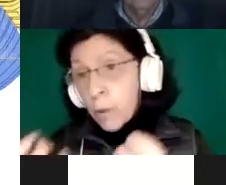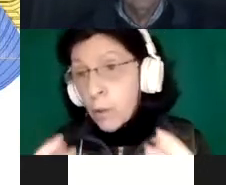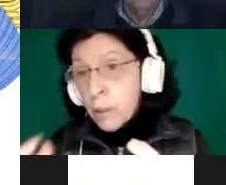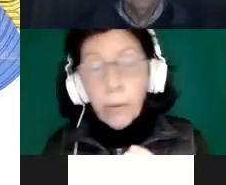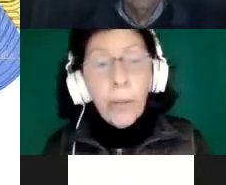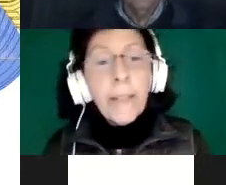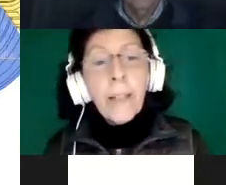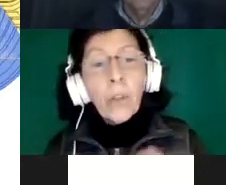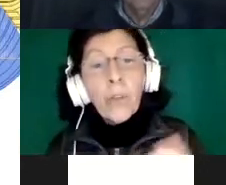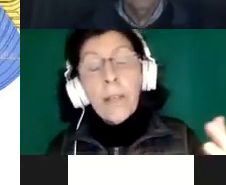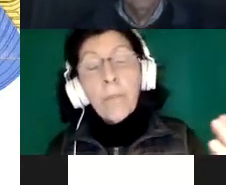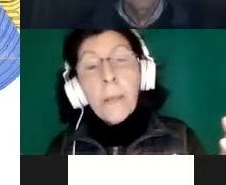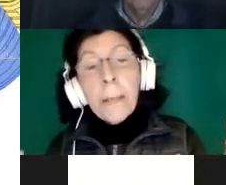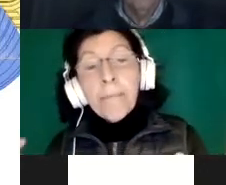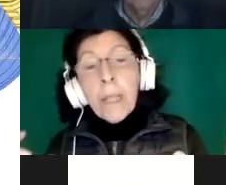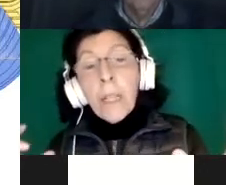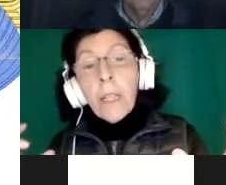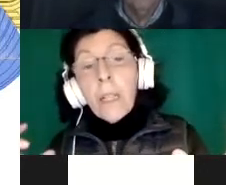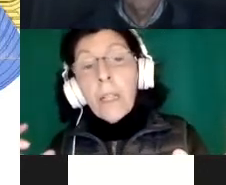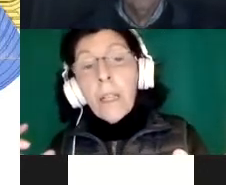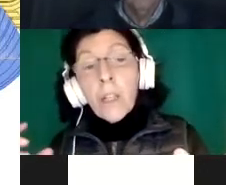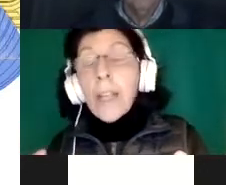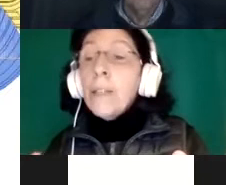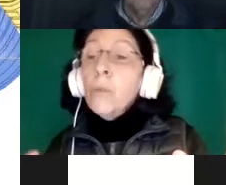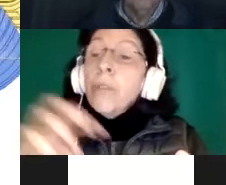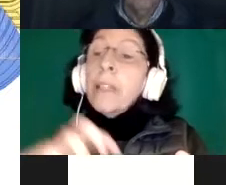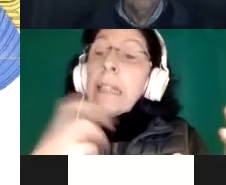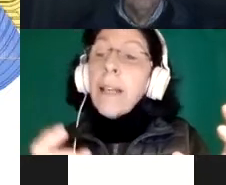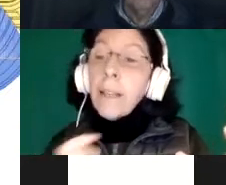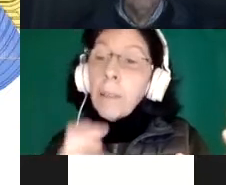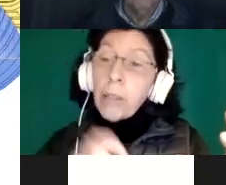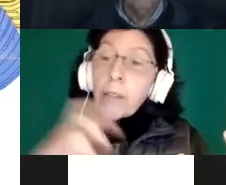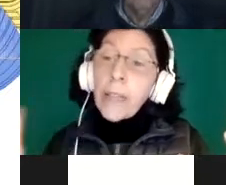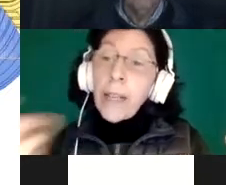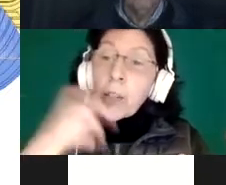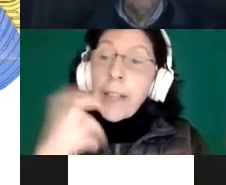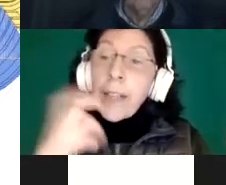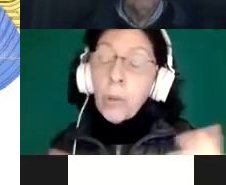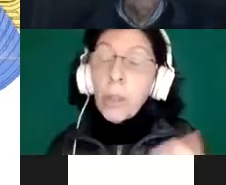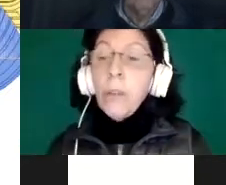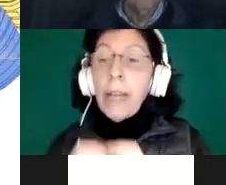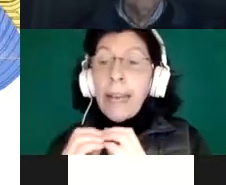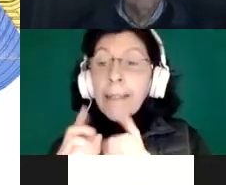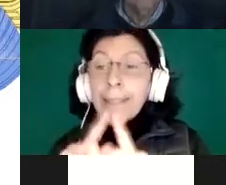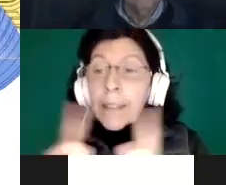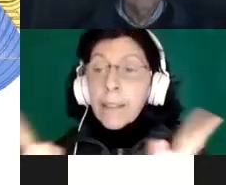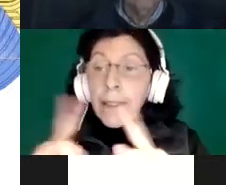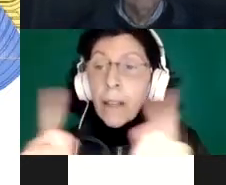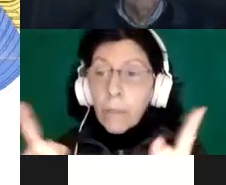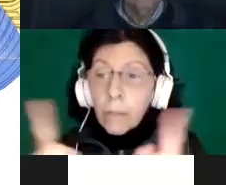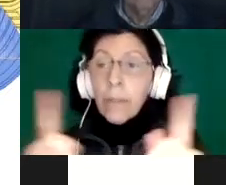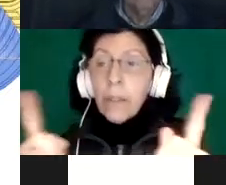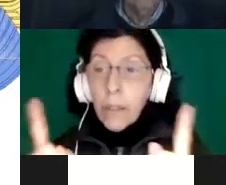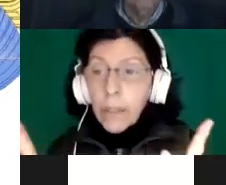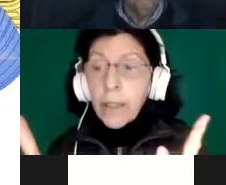um protótipo, foi um ensaio que nós fizemos, e estando a nuvem ligada e podendo-se ligar e desligar do modelo, essa